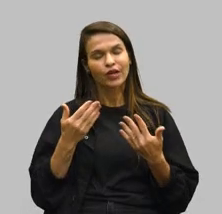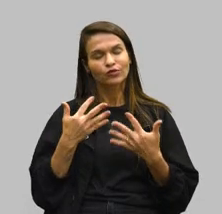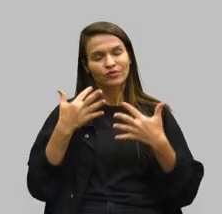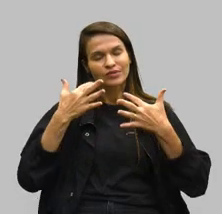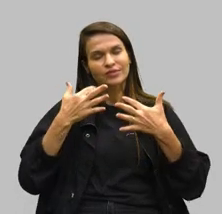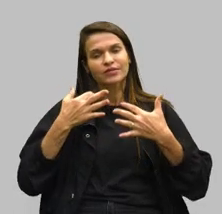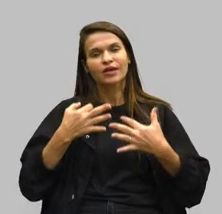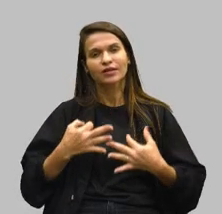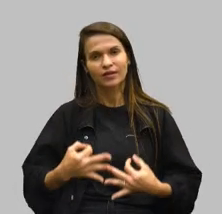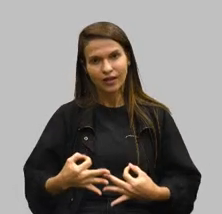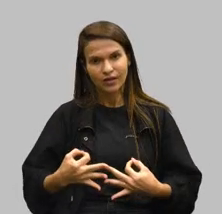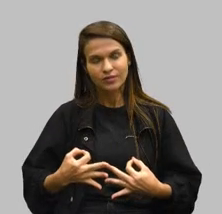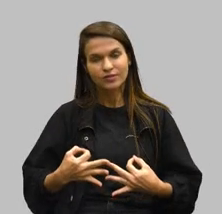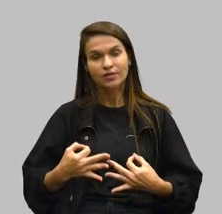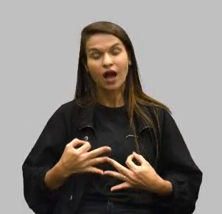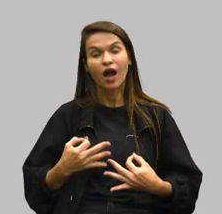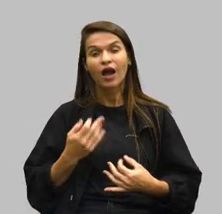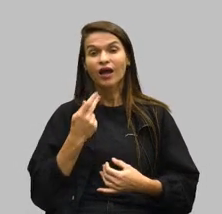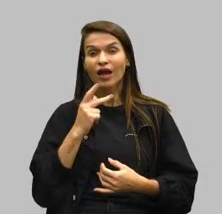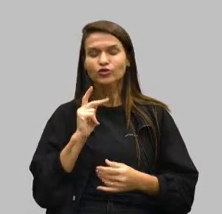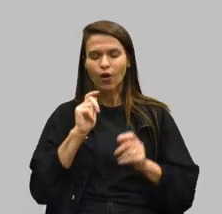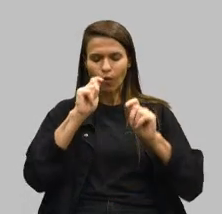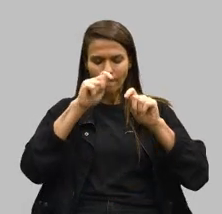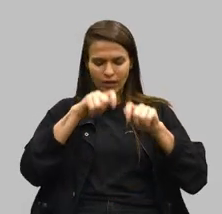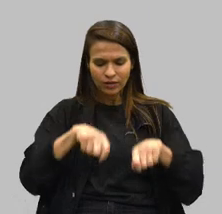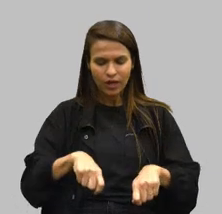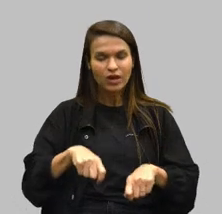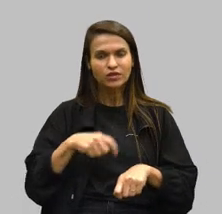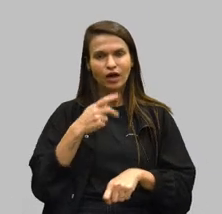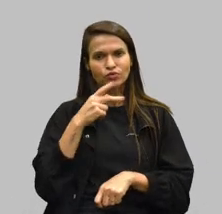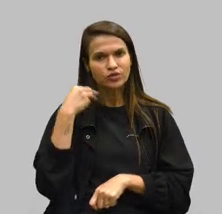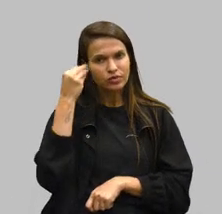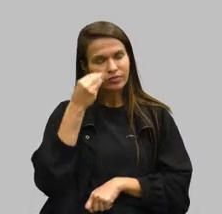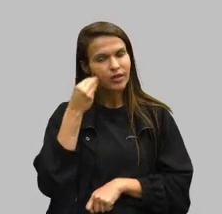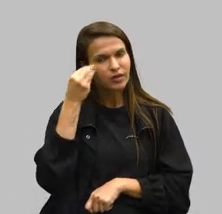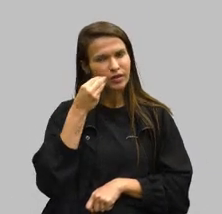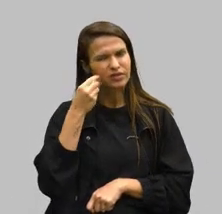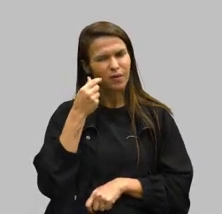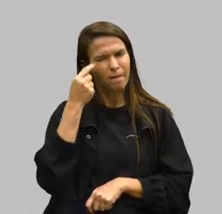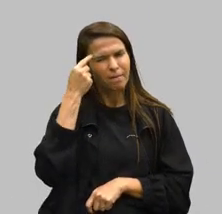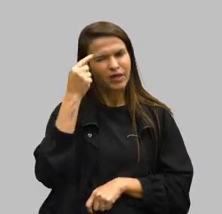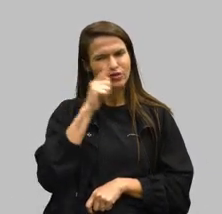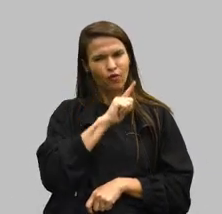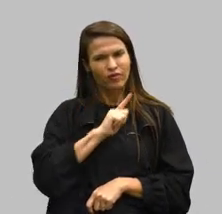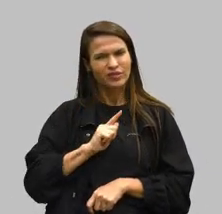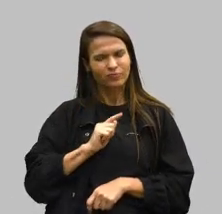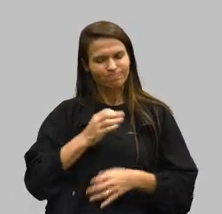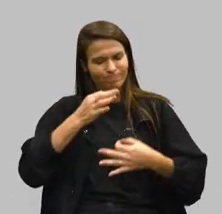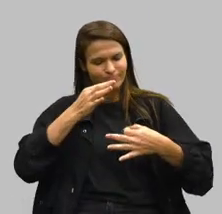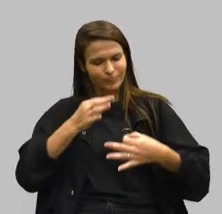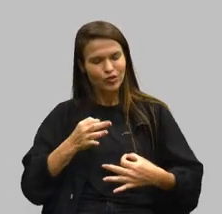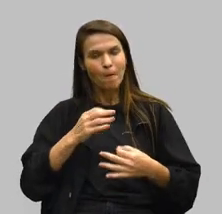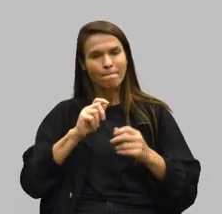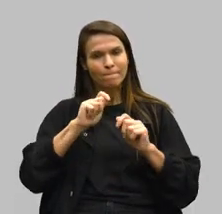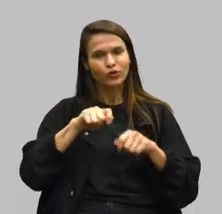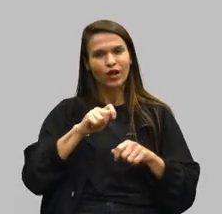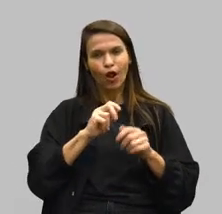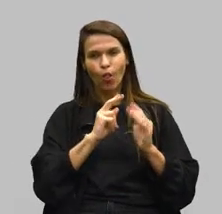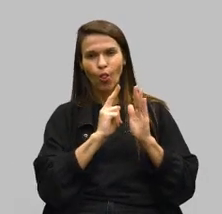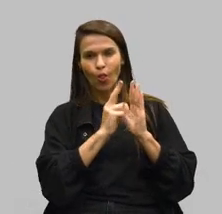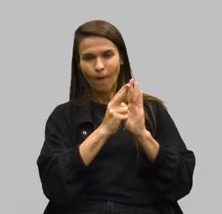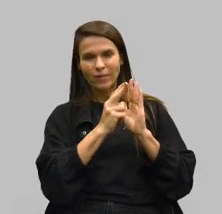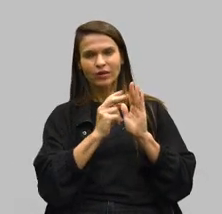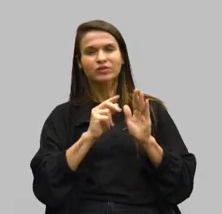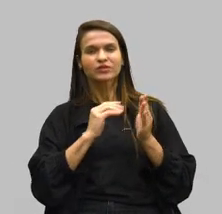certeza que a sua competência a sua experiência Eu acho que o governador acertou muito em poder nomeá-la para esse